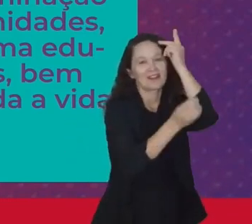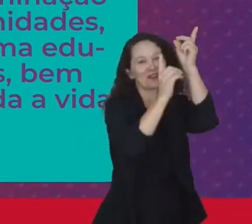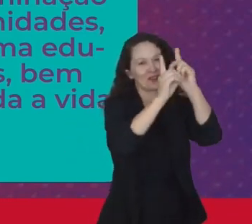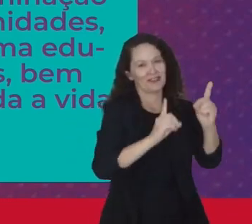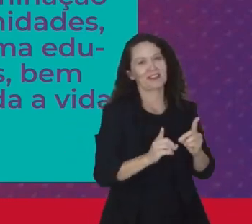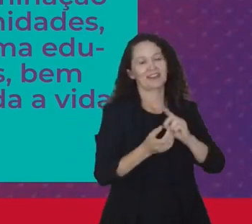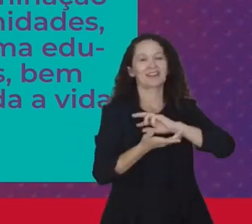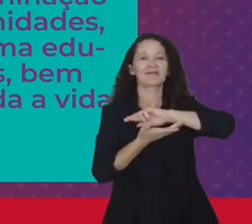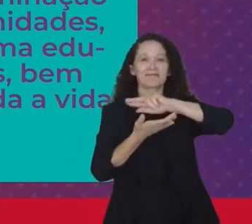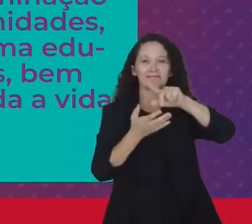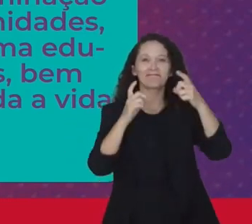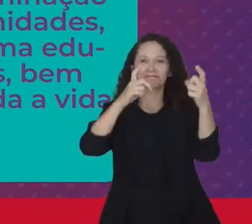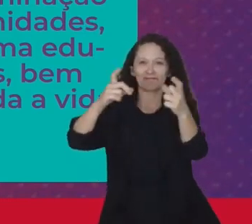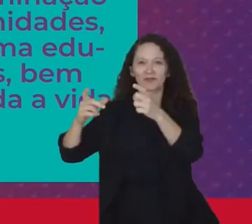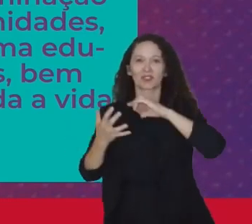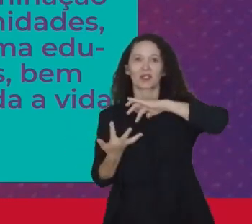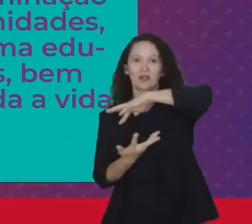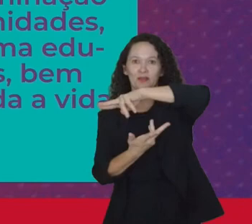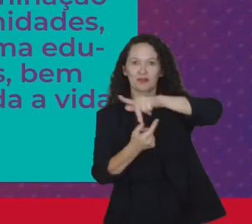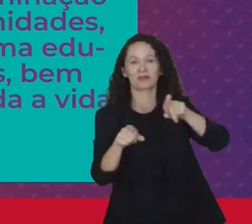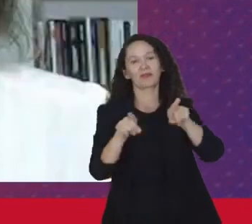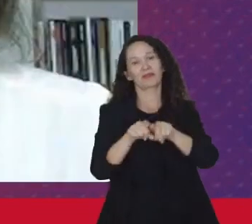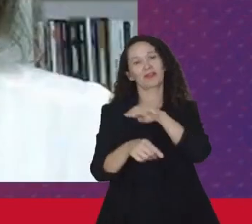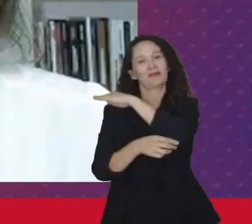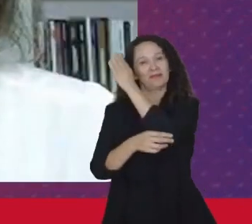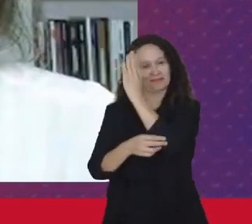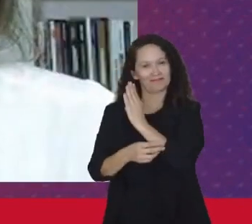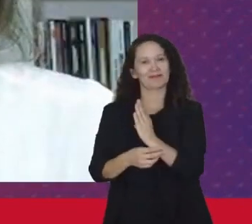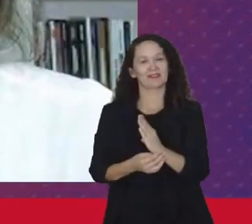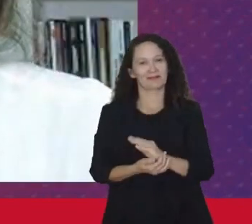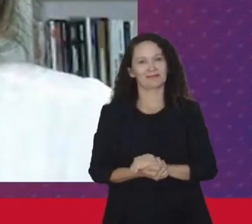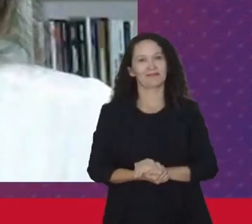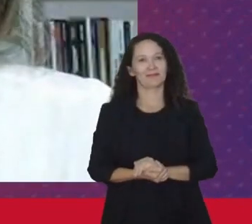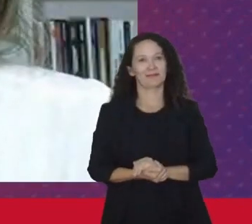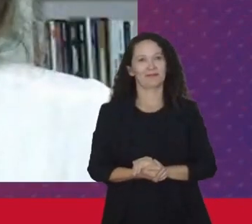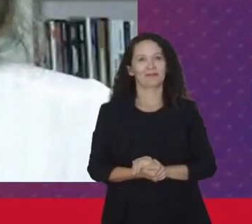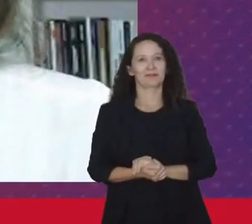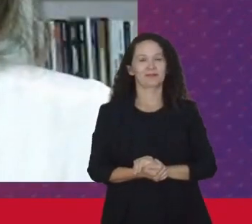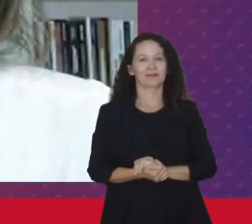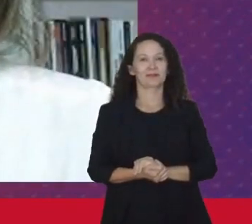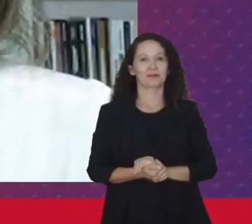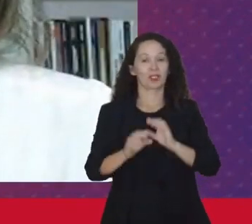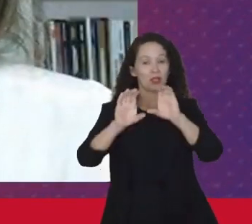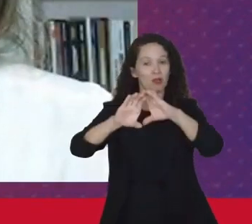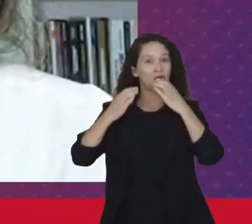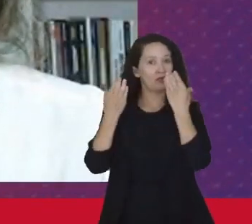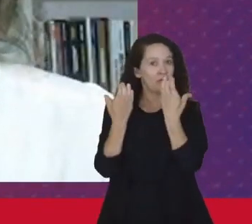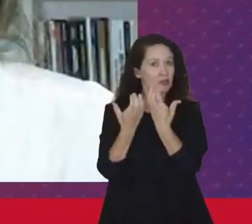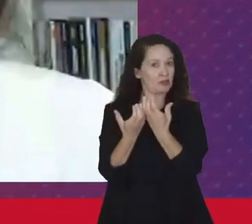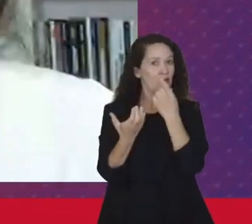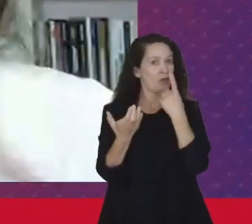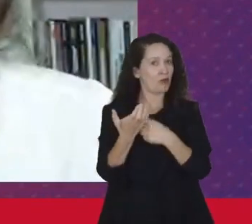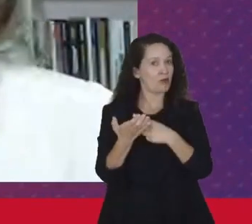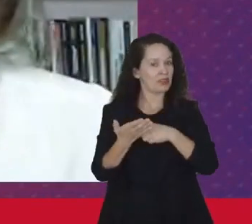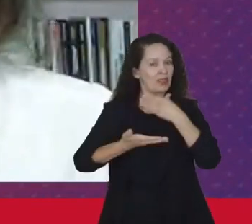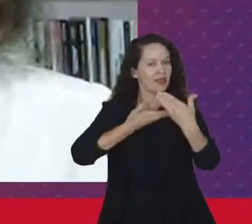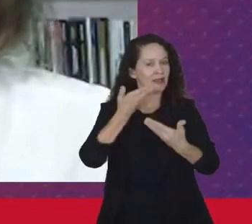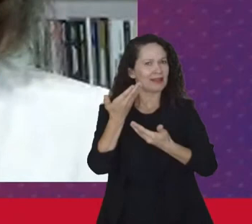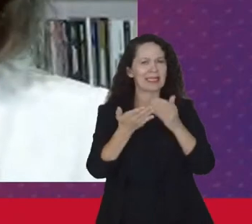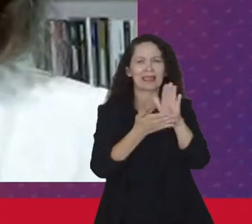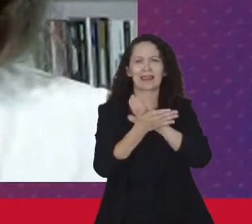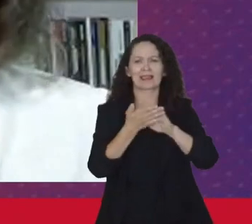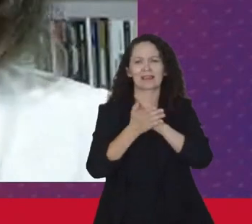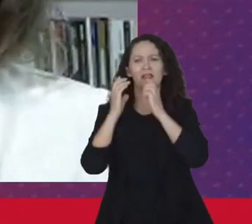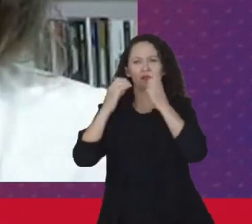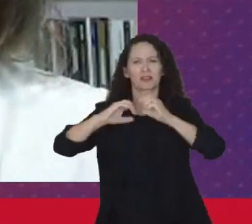diversos lugares do mundo, inclusive no Brasil. A convenção não trata de nenhum